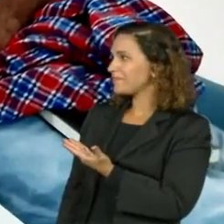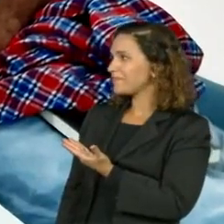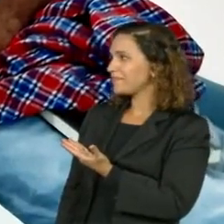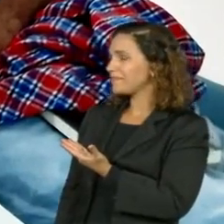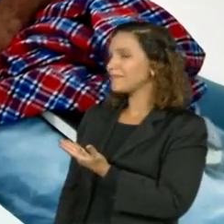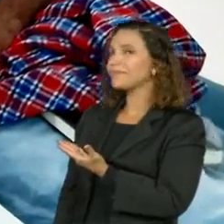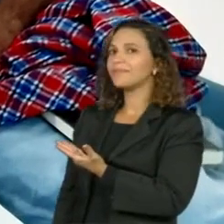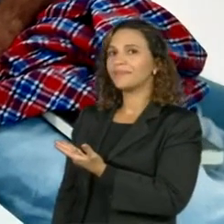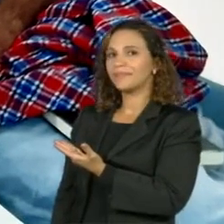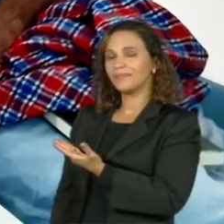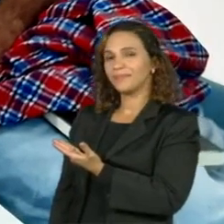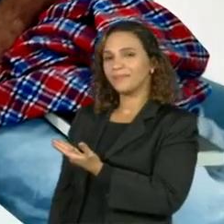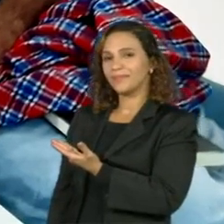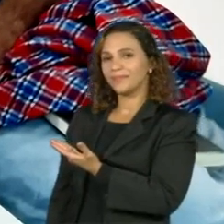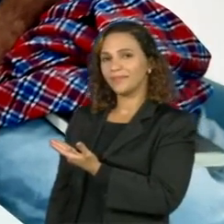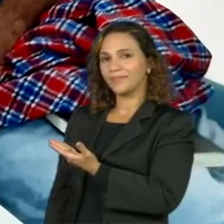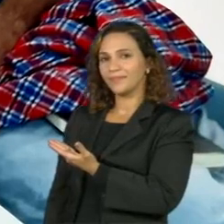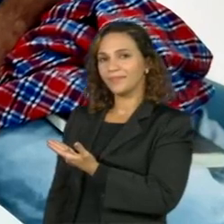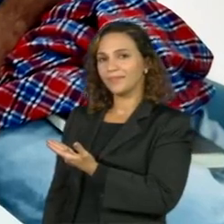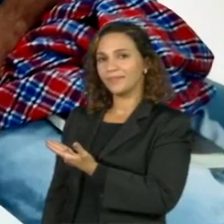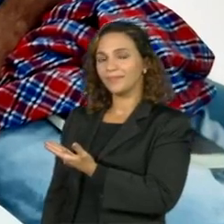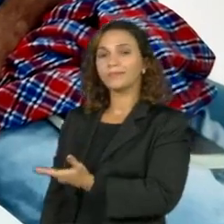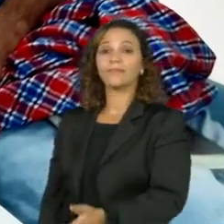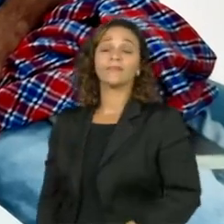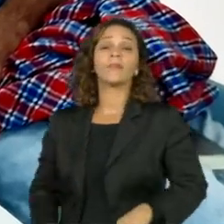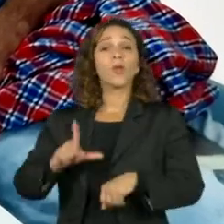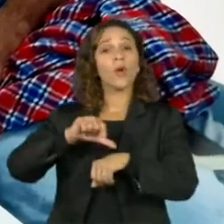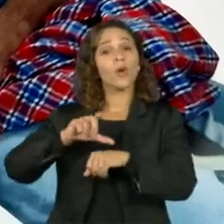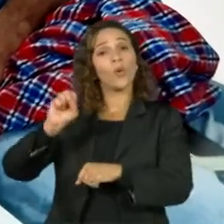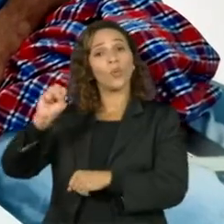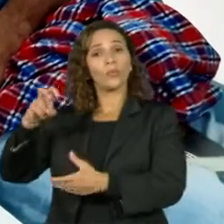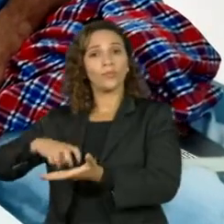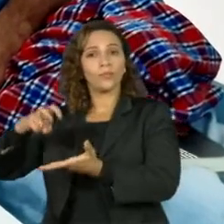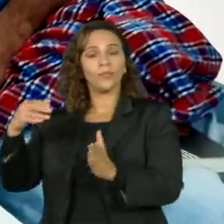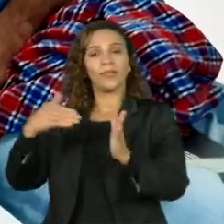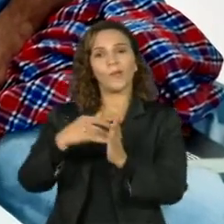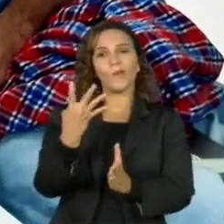1800, na Vila Clementino, na capital paulista, entre 8 horas da manhã e 4 da tarde.